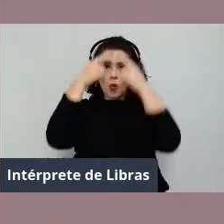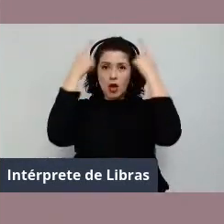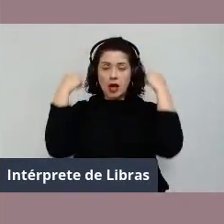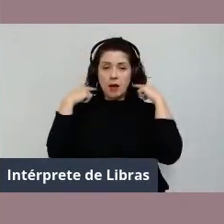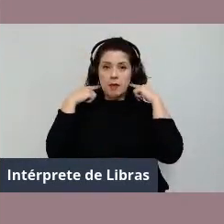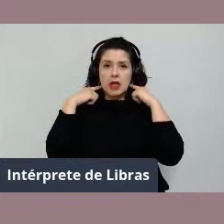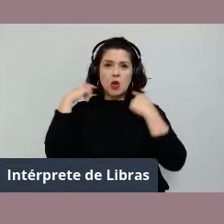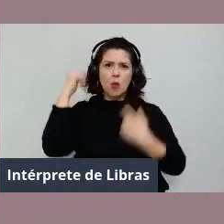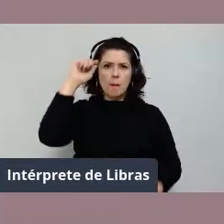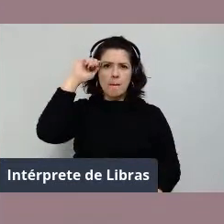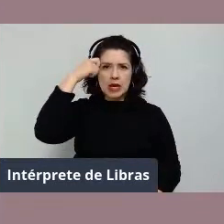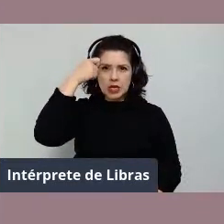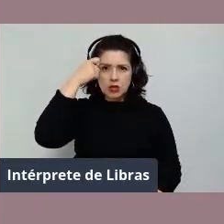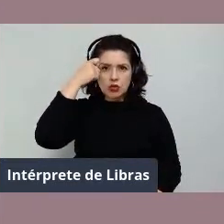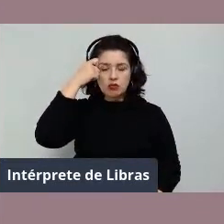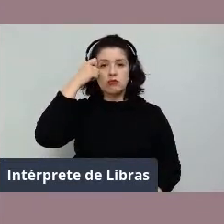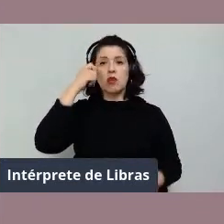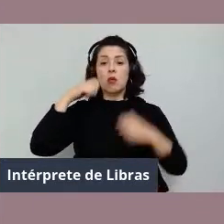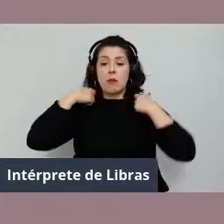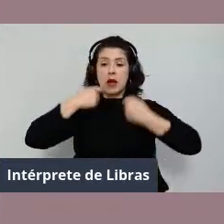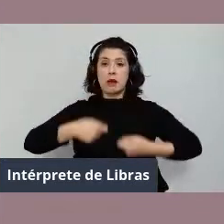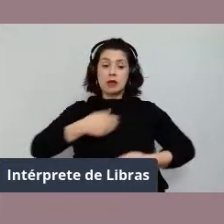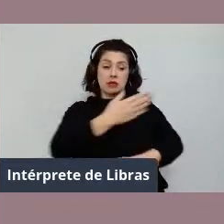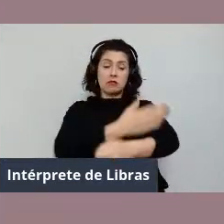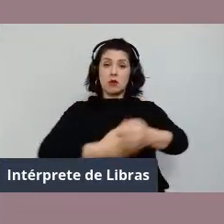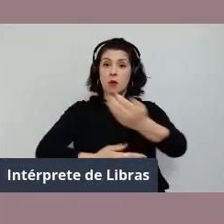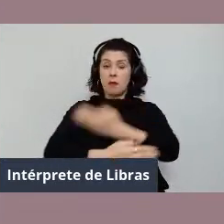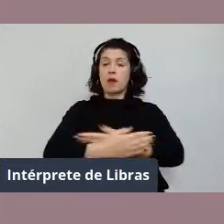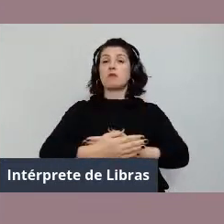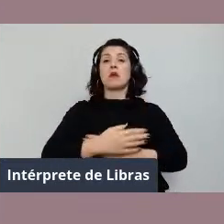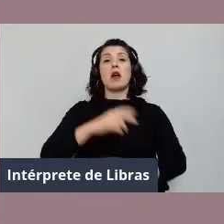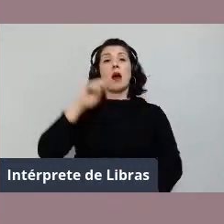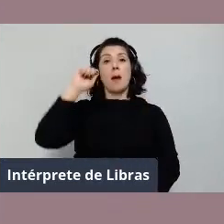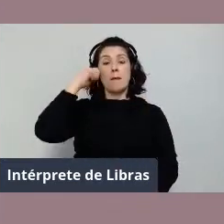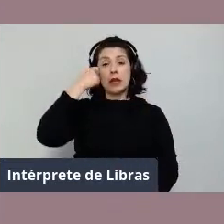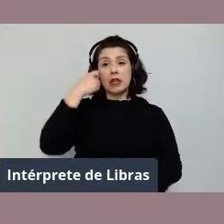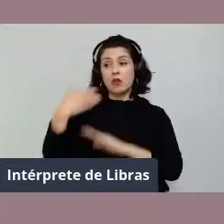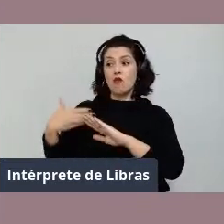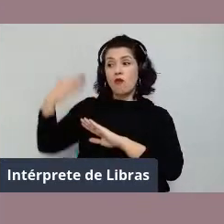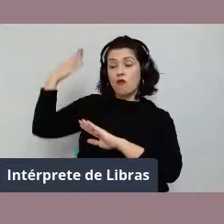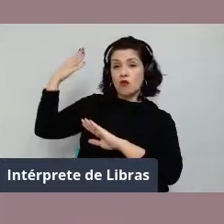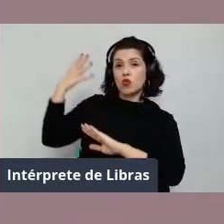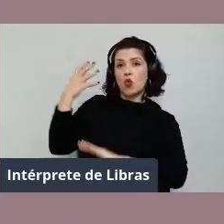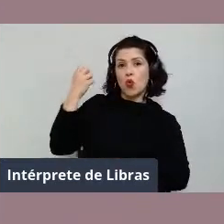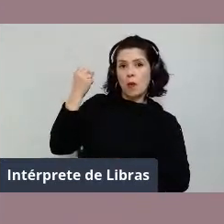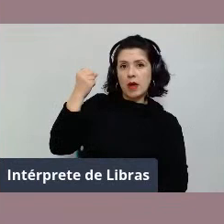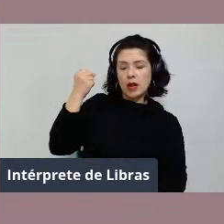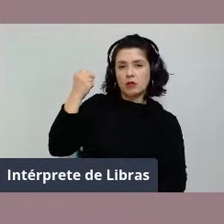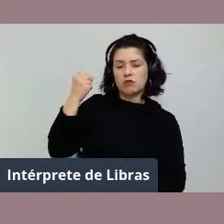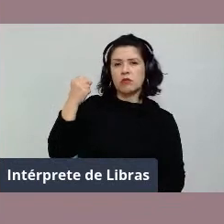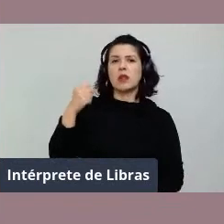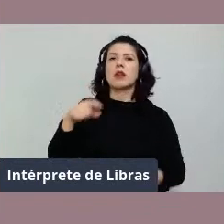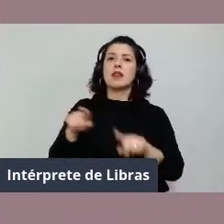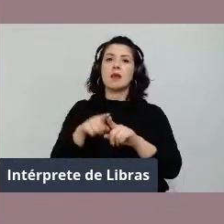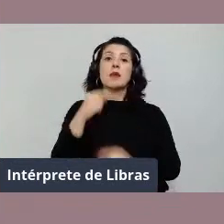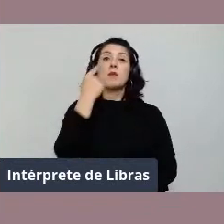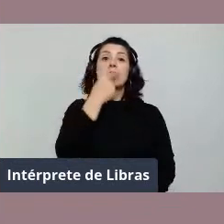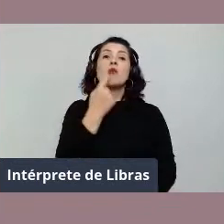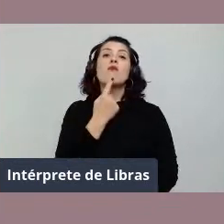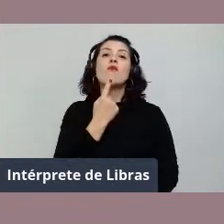uma camisa de manga comprida, um casaco de manga comprida preto e fundo branco, e está usando batom